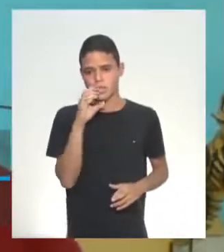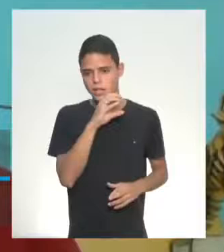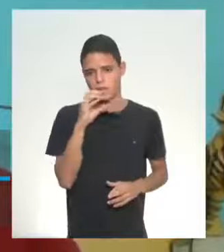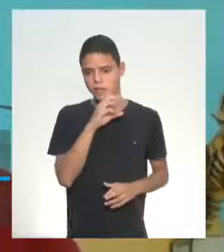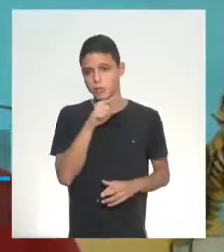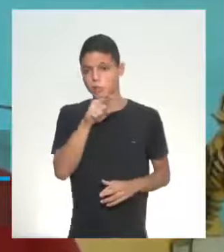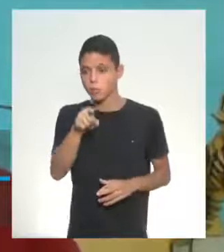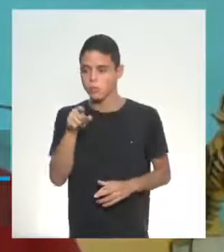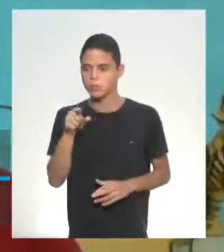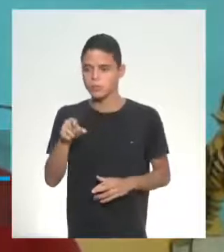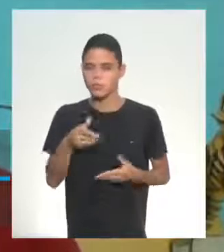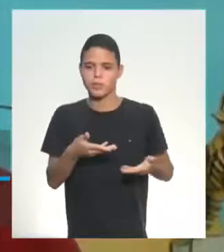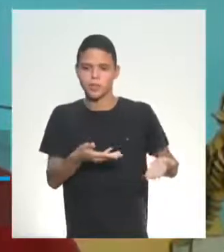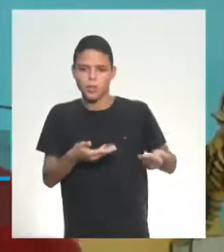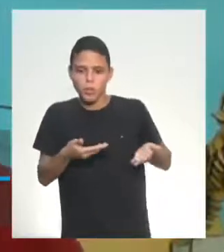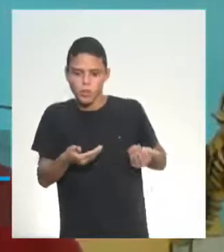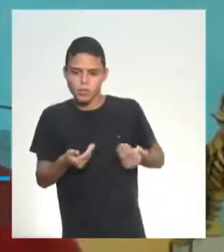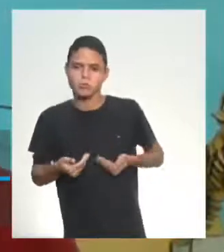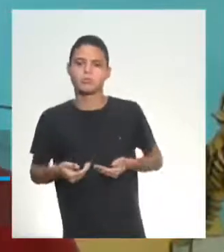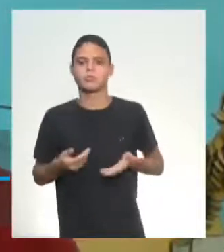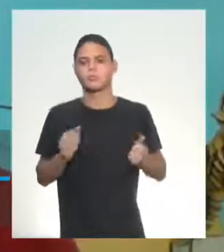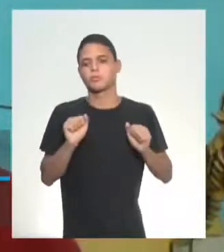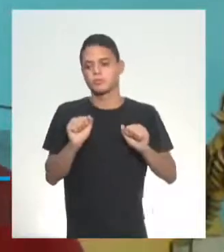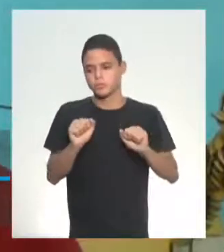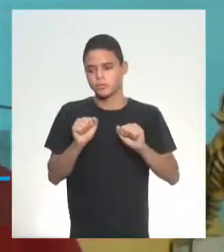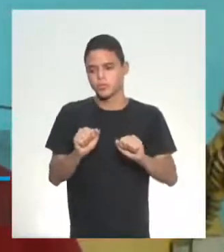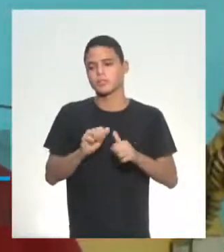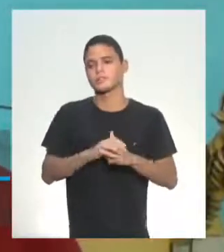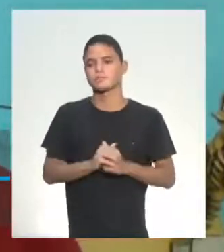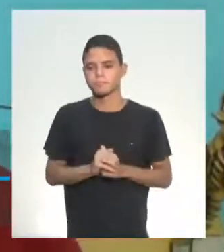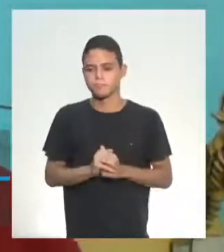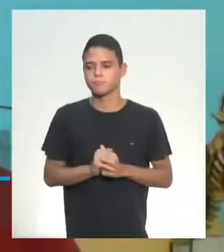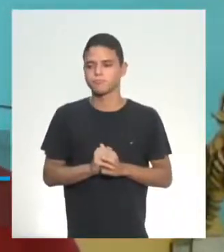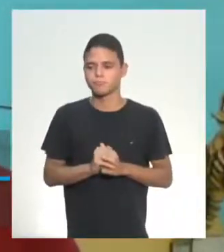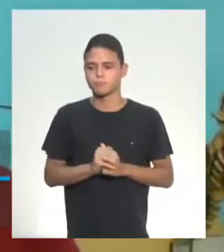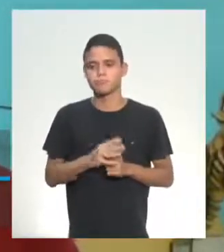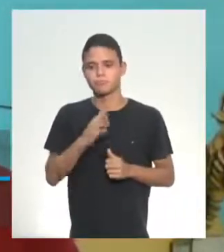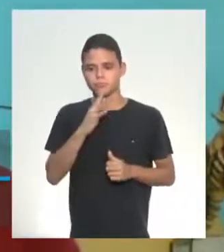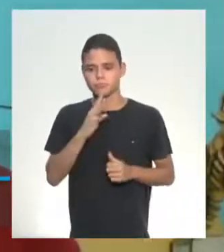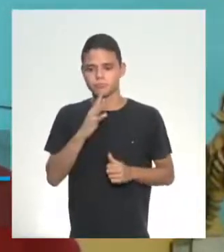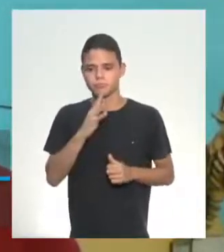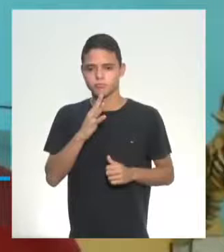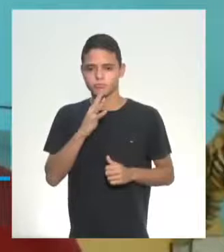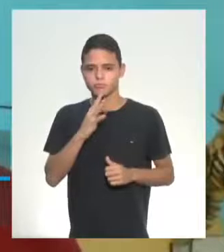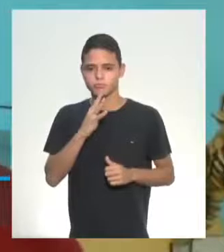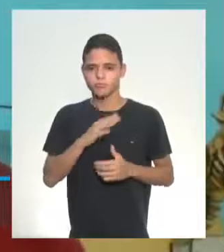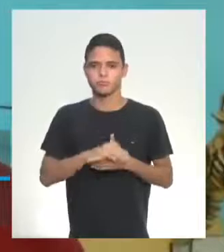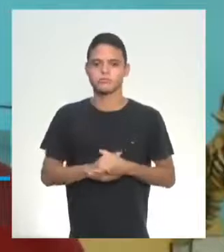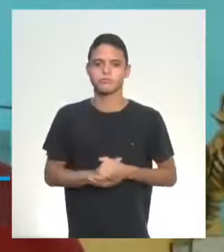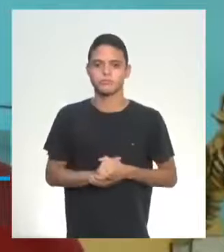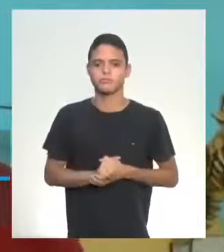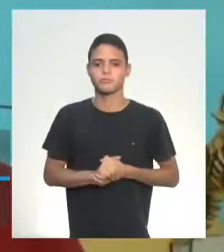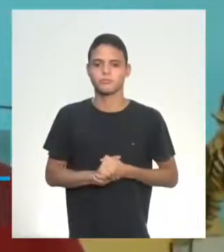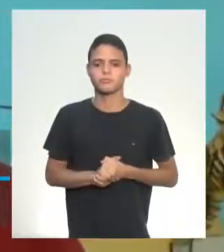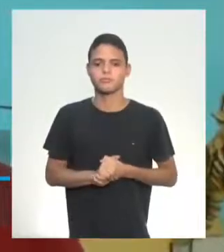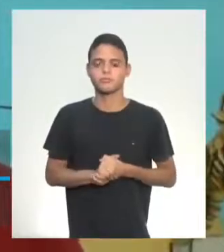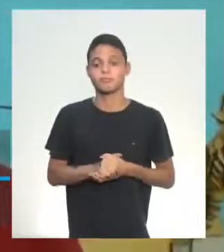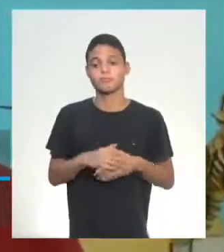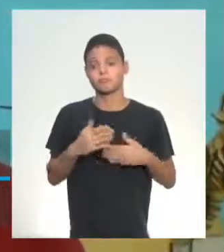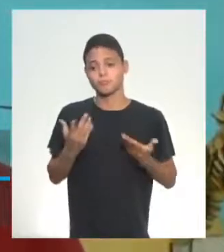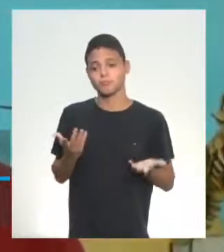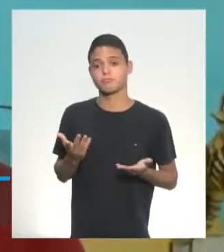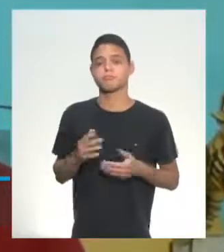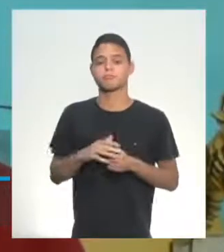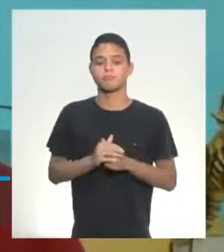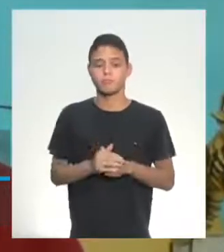o mais importante, agendar a sua visita para que você venha conhecer o CIEB. E, por fim, a gente vai pedir que